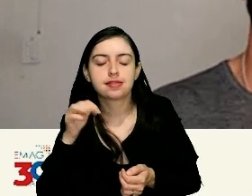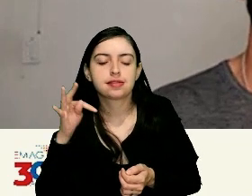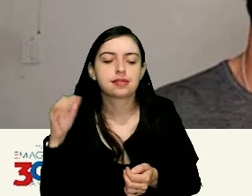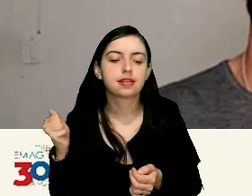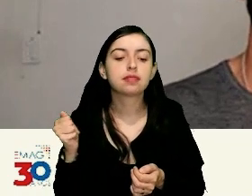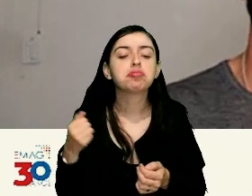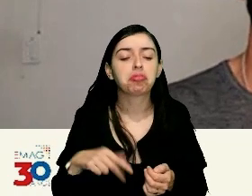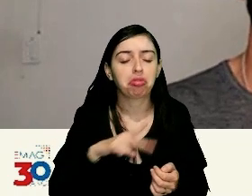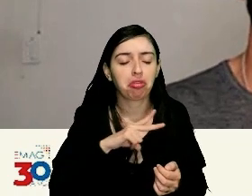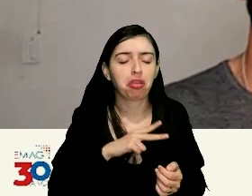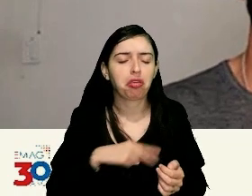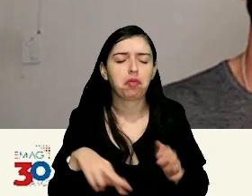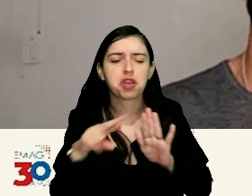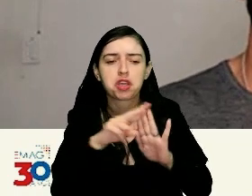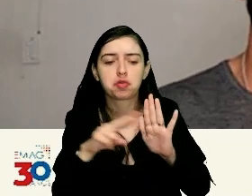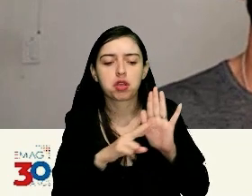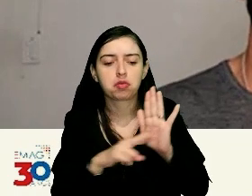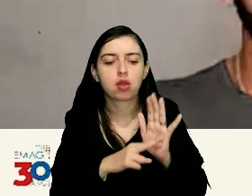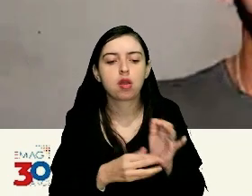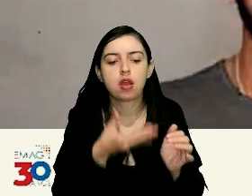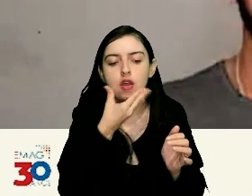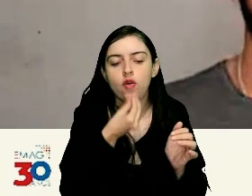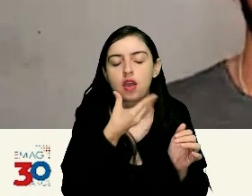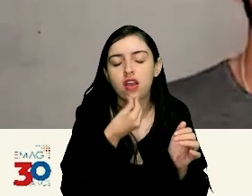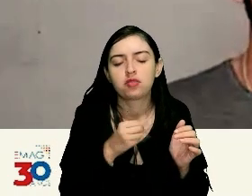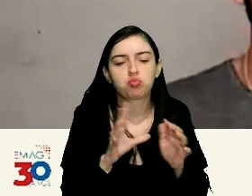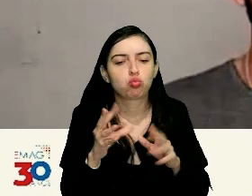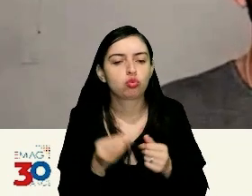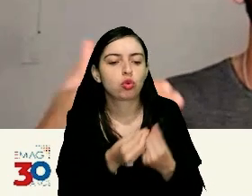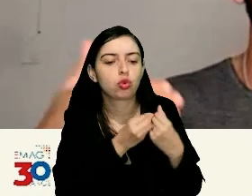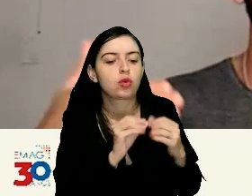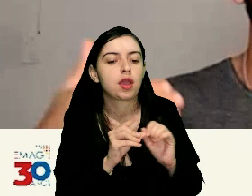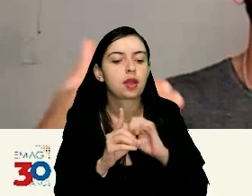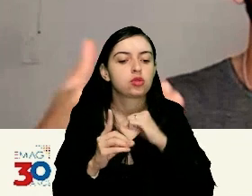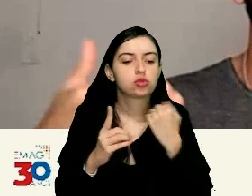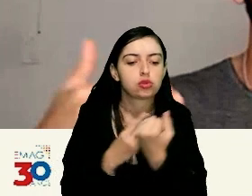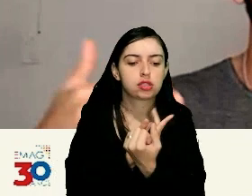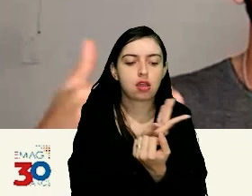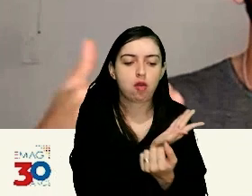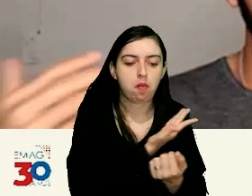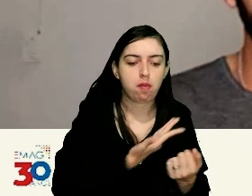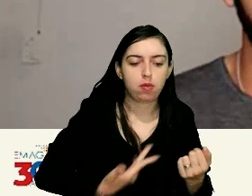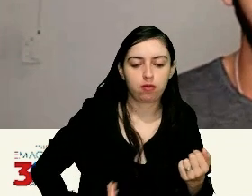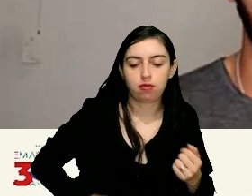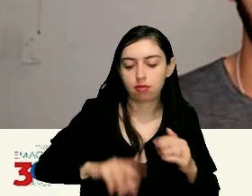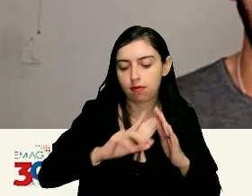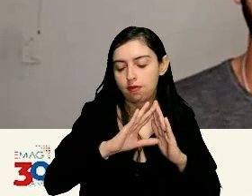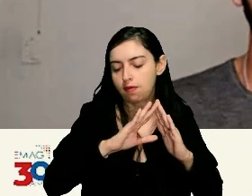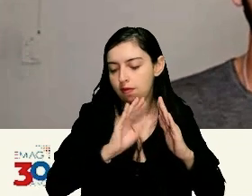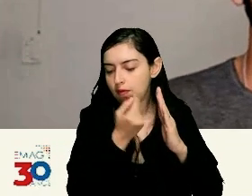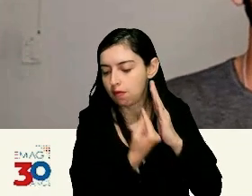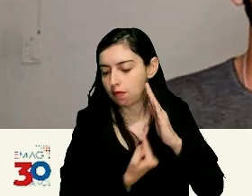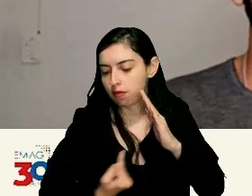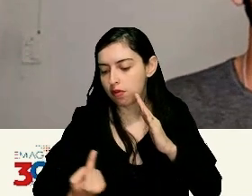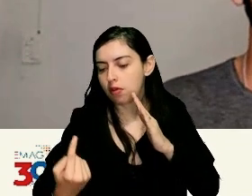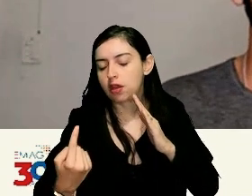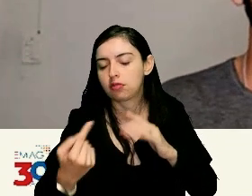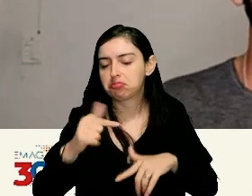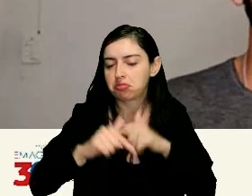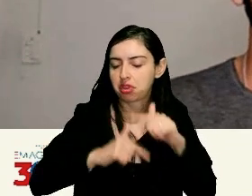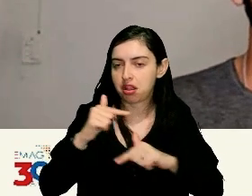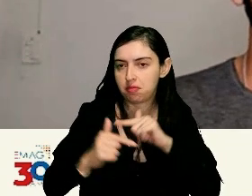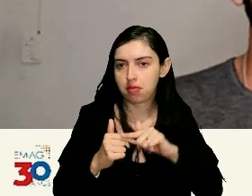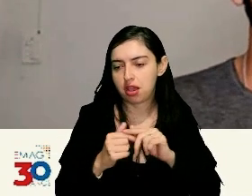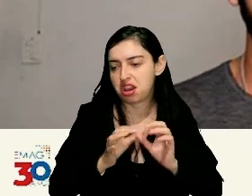esse homem detém o poder de tudo que é público, ou seja, fora de casa, ele detém o poder do trabalho, da liberdade,